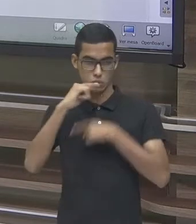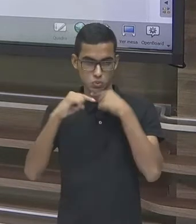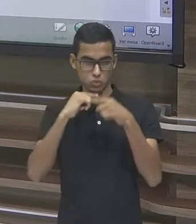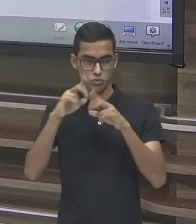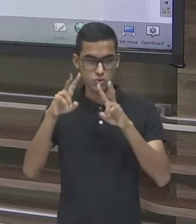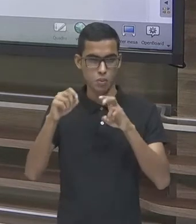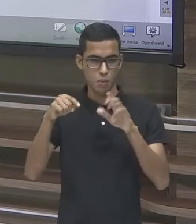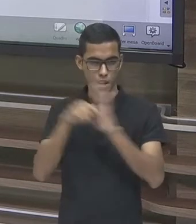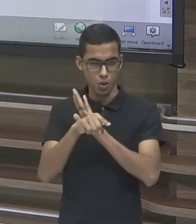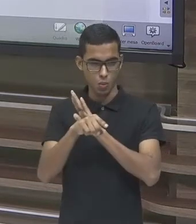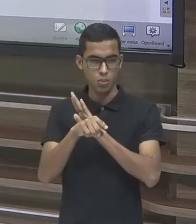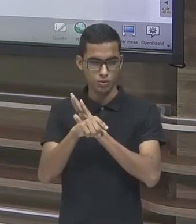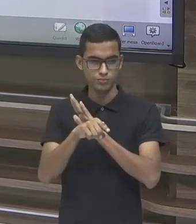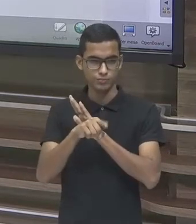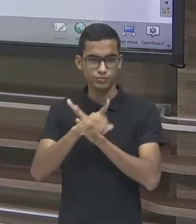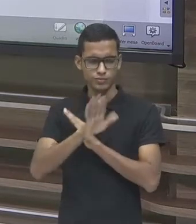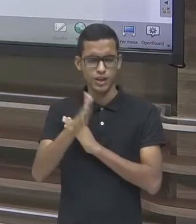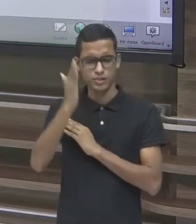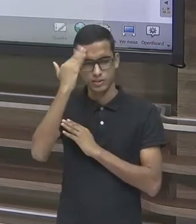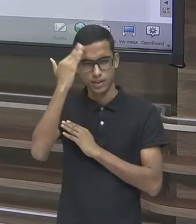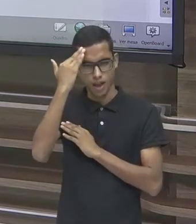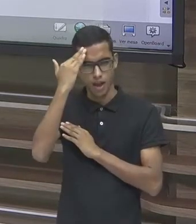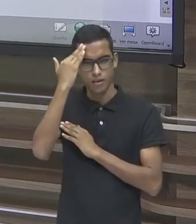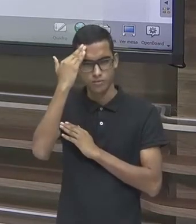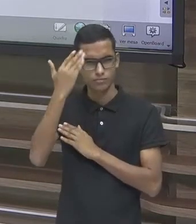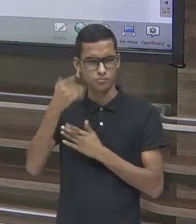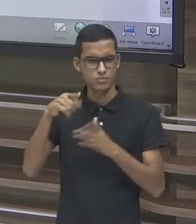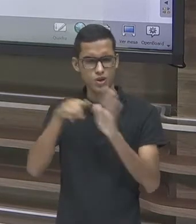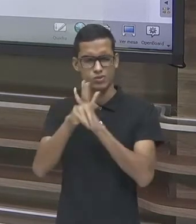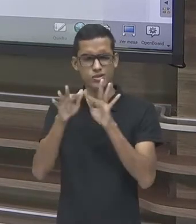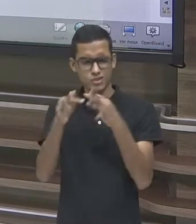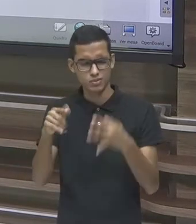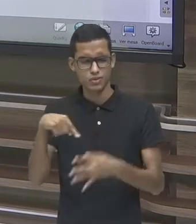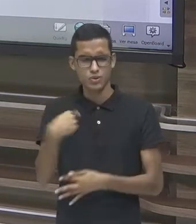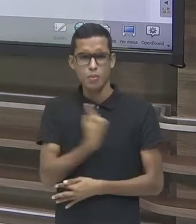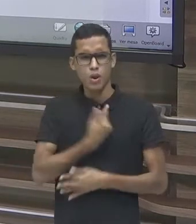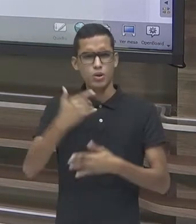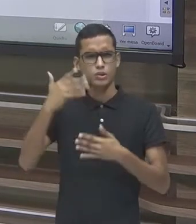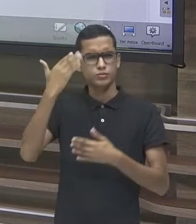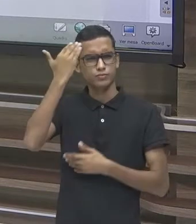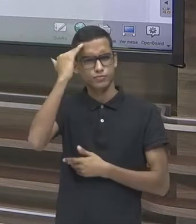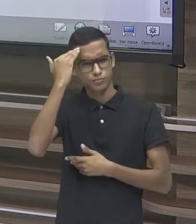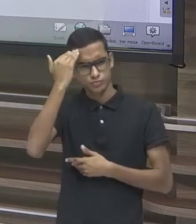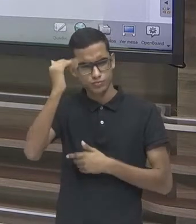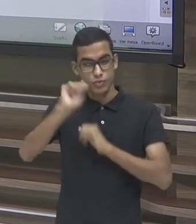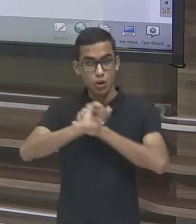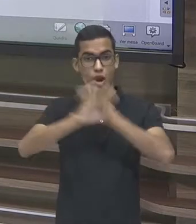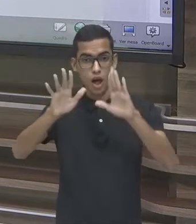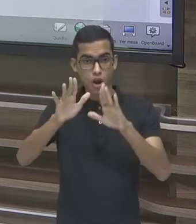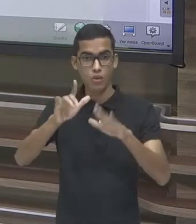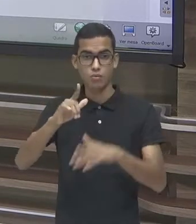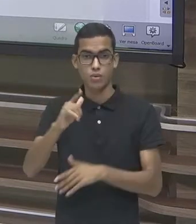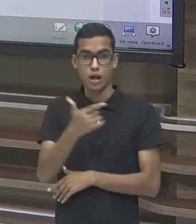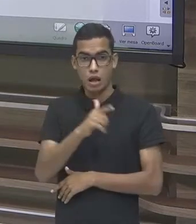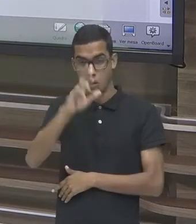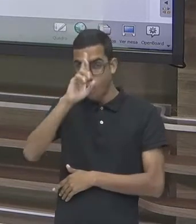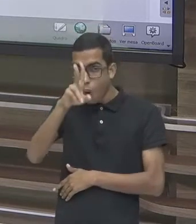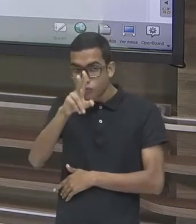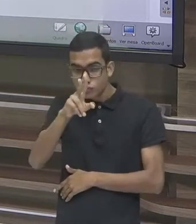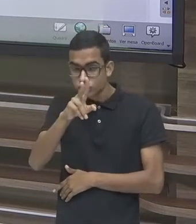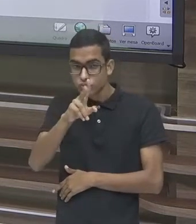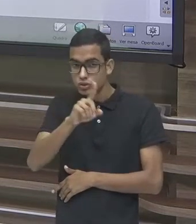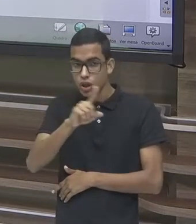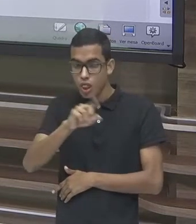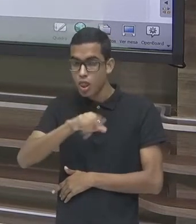essa questão. A questão bem simples mesmo, somente ali para a gente compreender, para a gente não confundir mais. Não foi na costa oeste